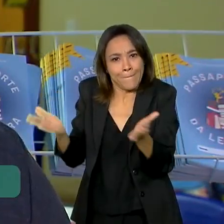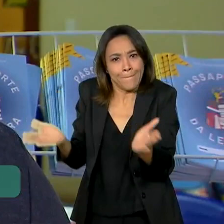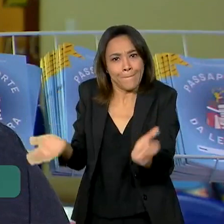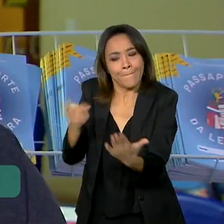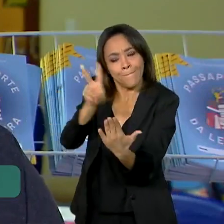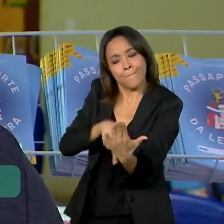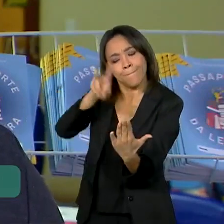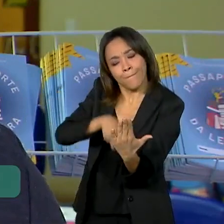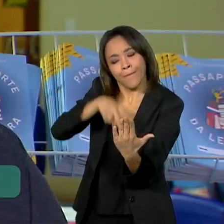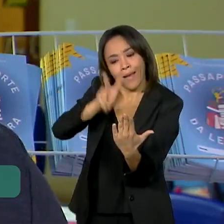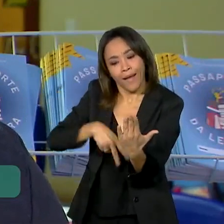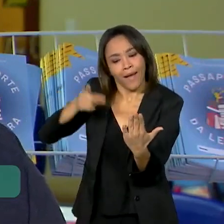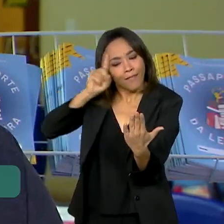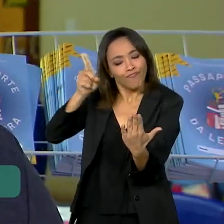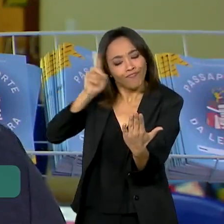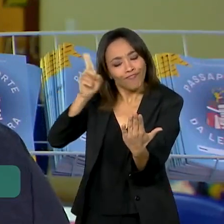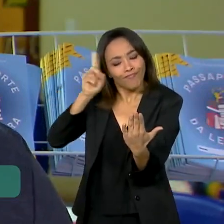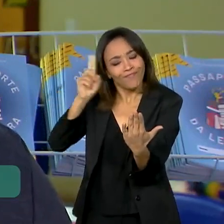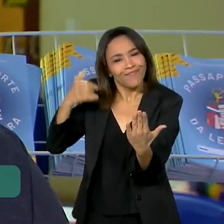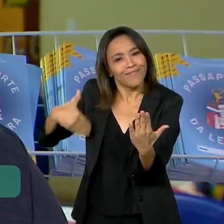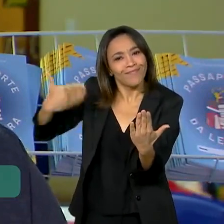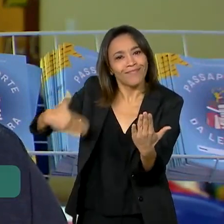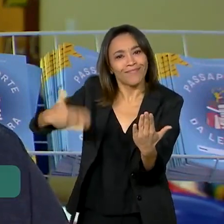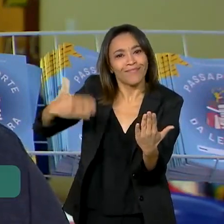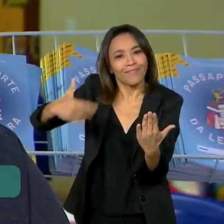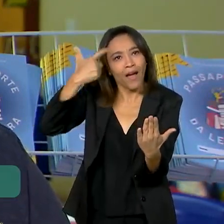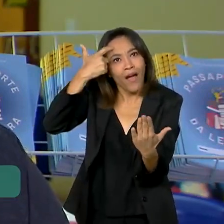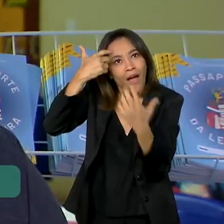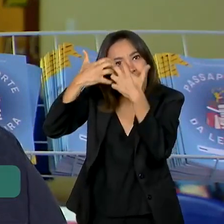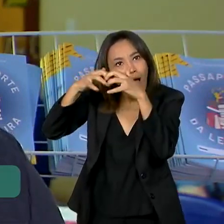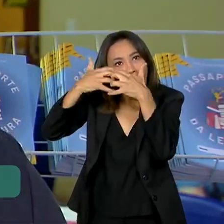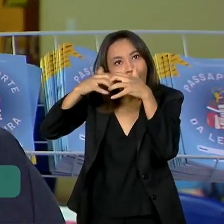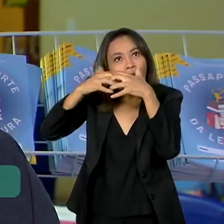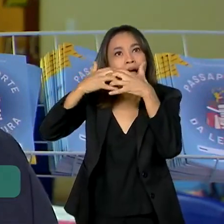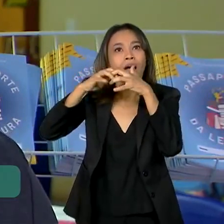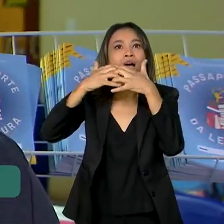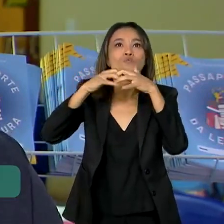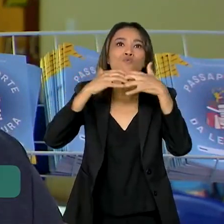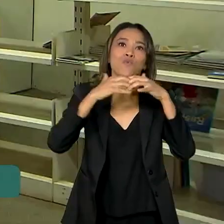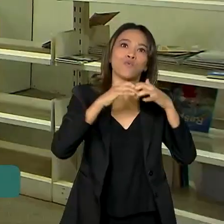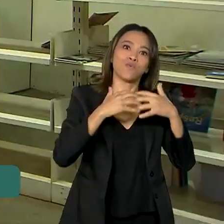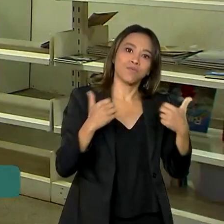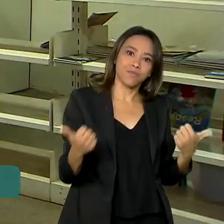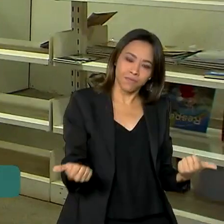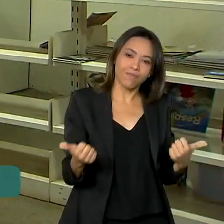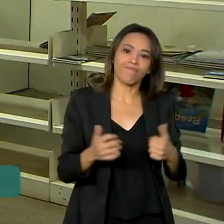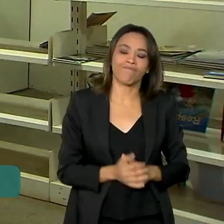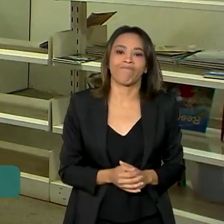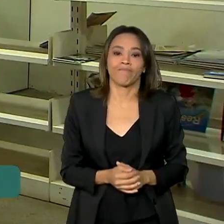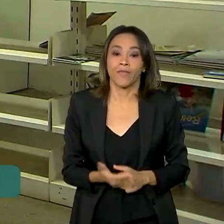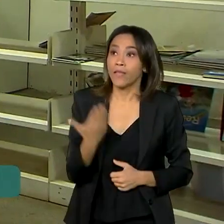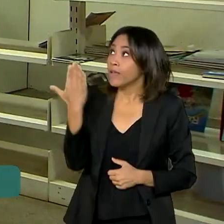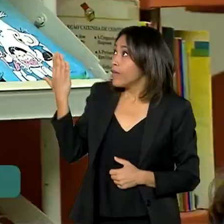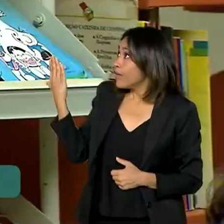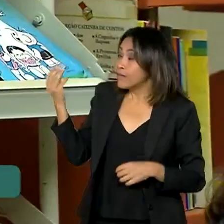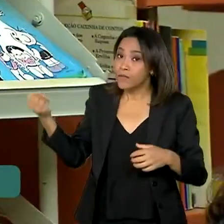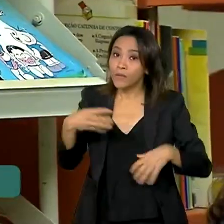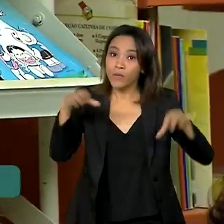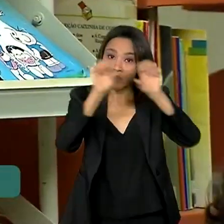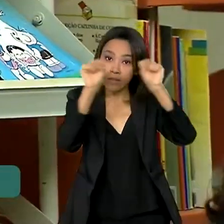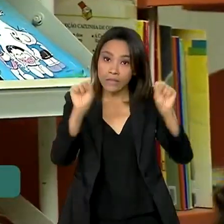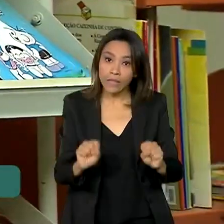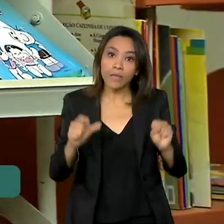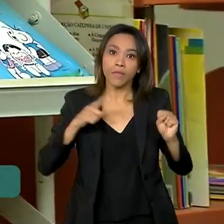assídua, corriqueira, constante, para desenvolver todas as suas faculdades, por assim dizer. O novo sistema prevê ainda